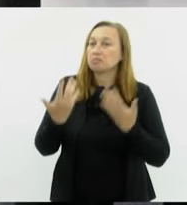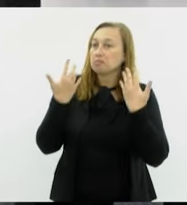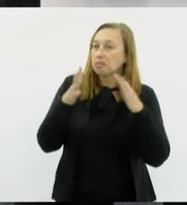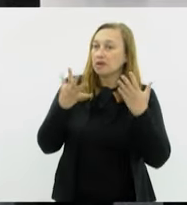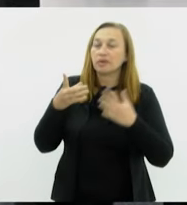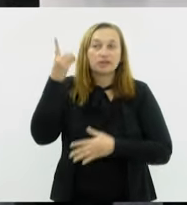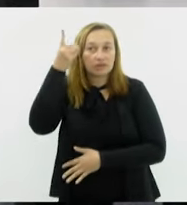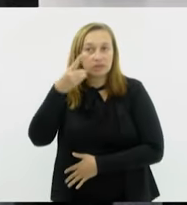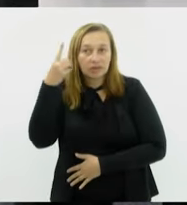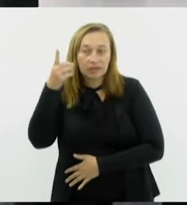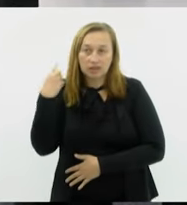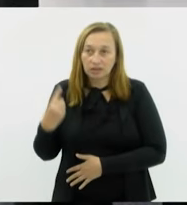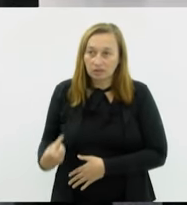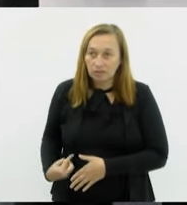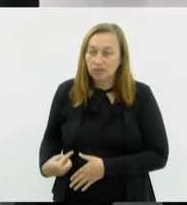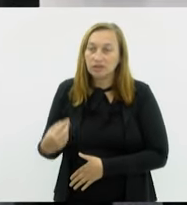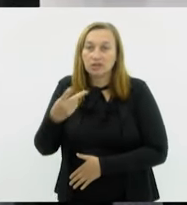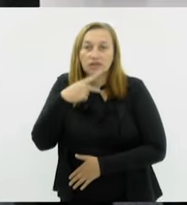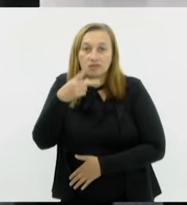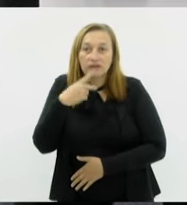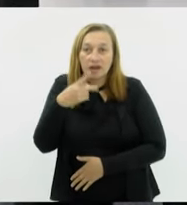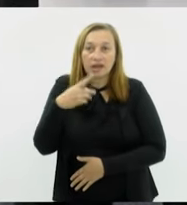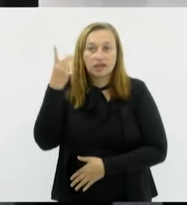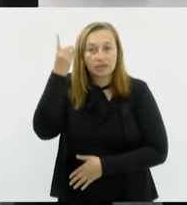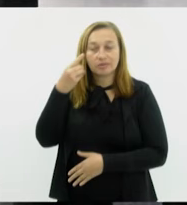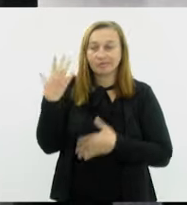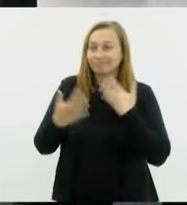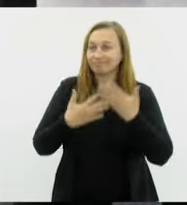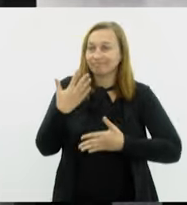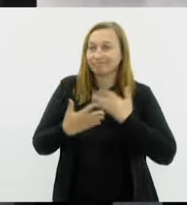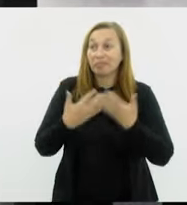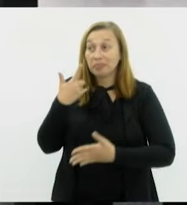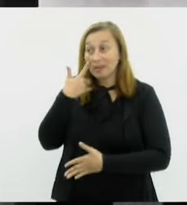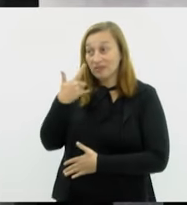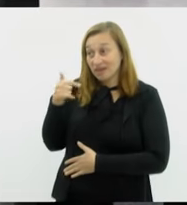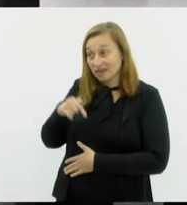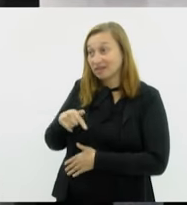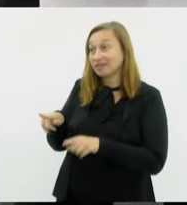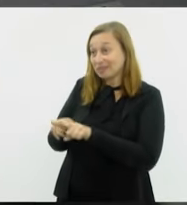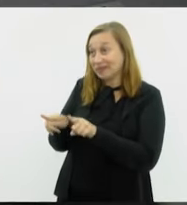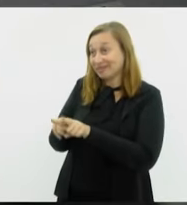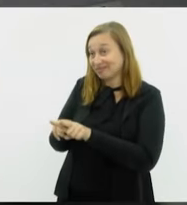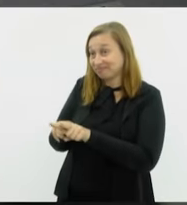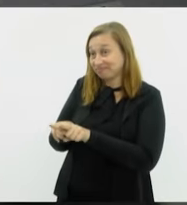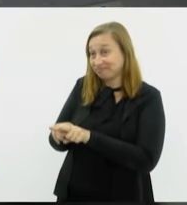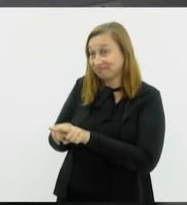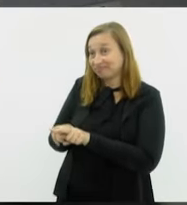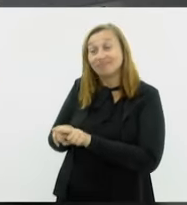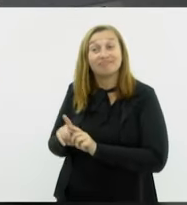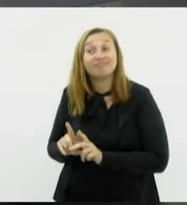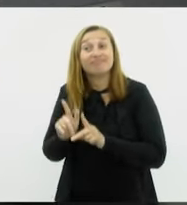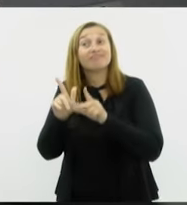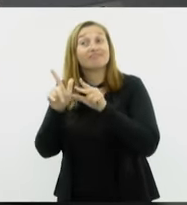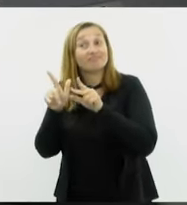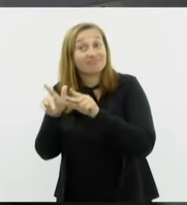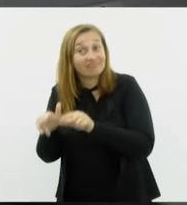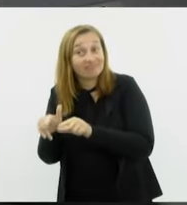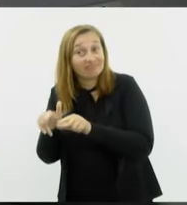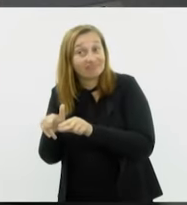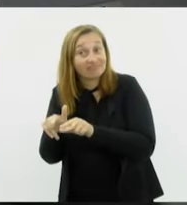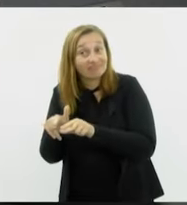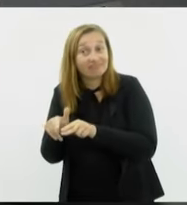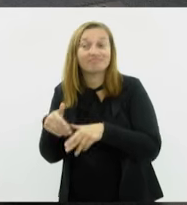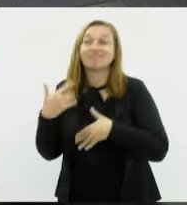deputada Dani Balbi. Te dizer, deputada, que é uma alegria te ver aqui também. Tá? Da mesma forma que era